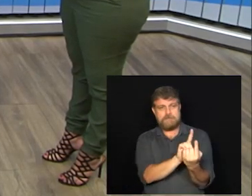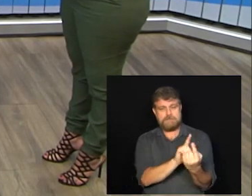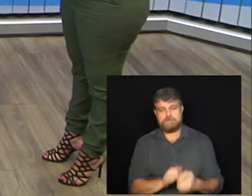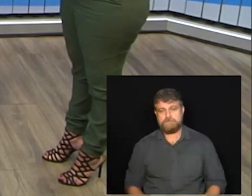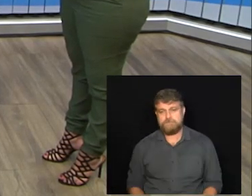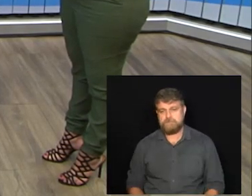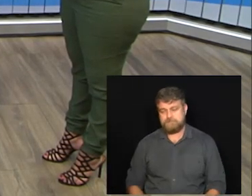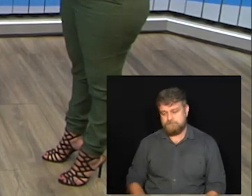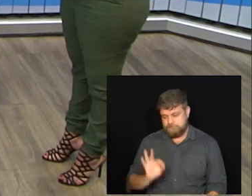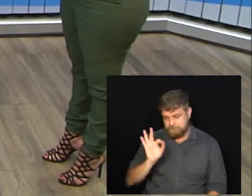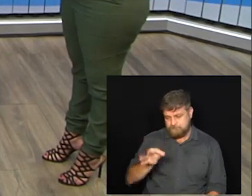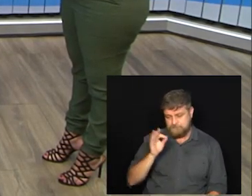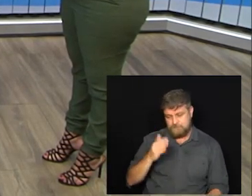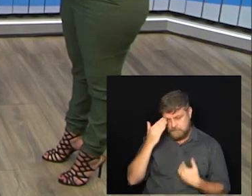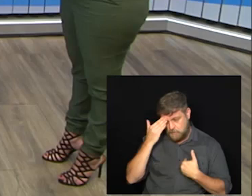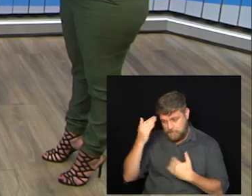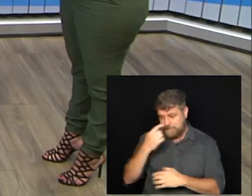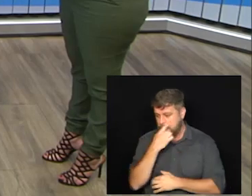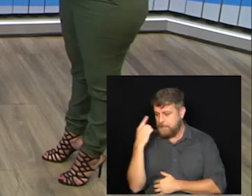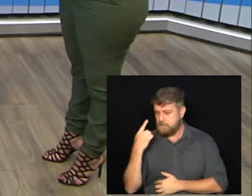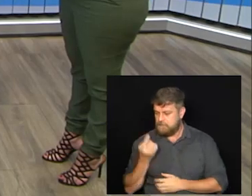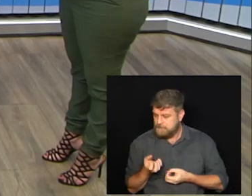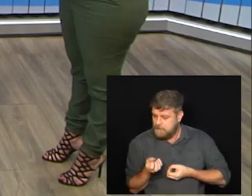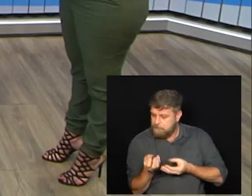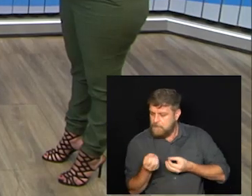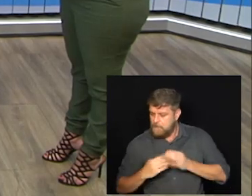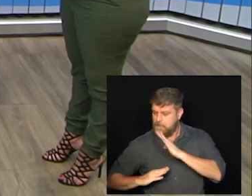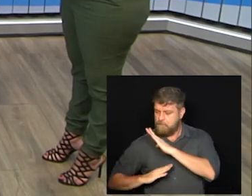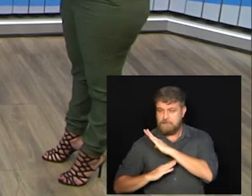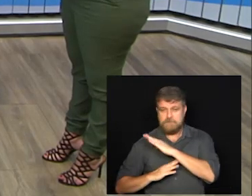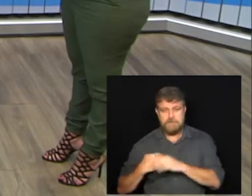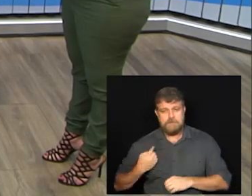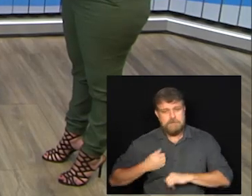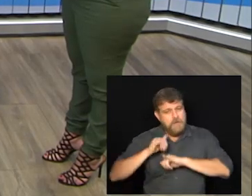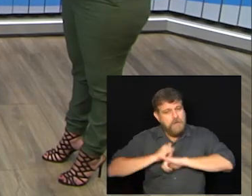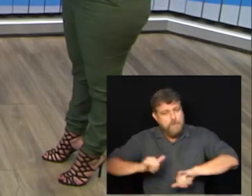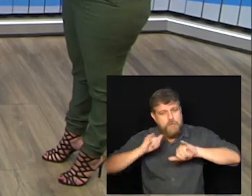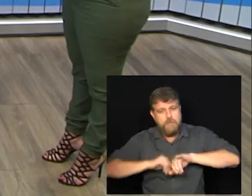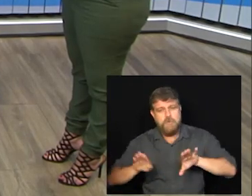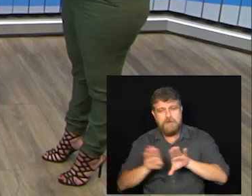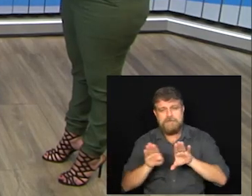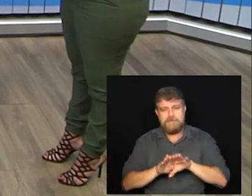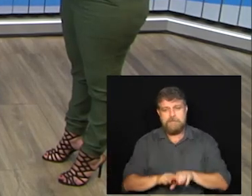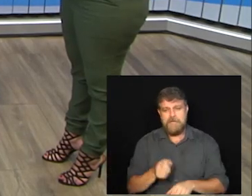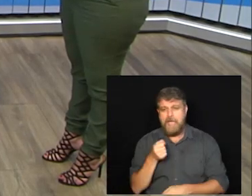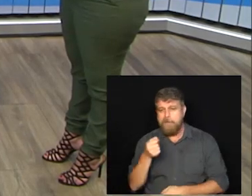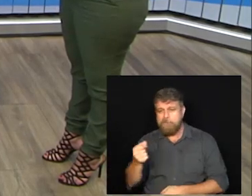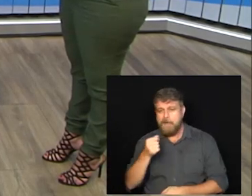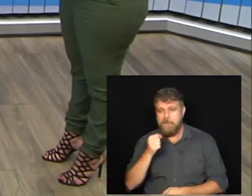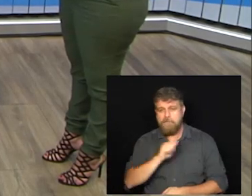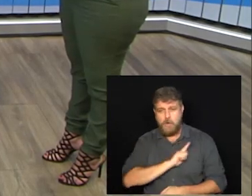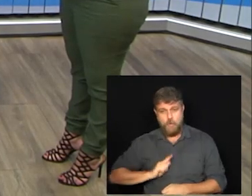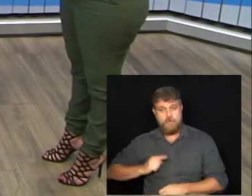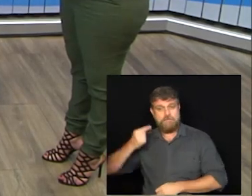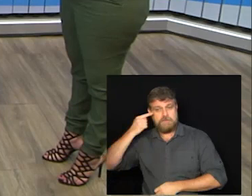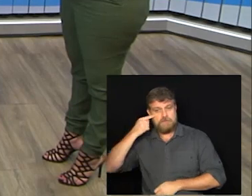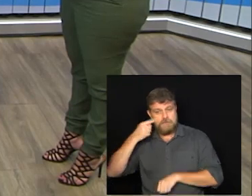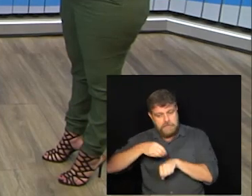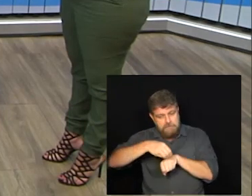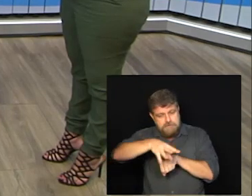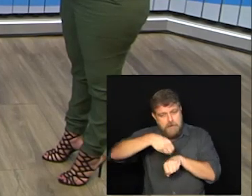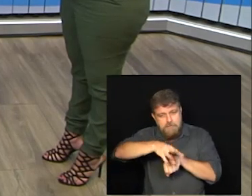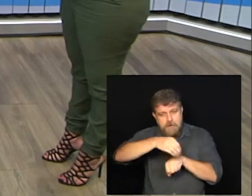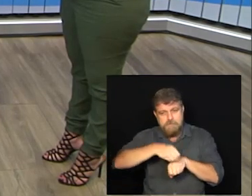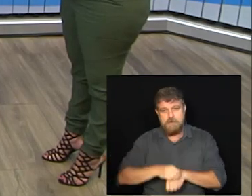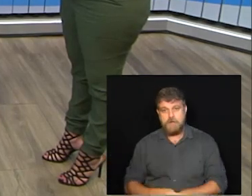Tá certo, Mina Abreu, muito obrigado pelas notícias do Legislativo. Repercutimos também a entrevista coletiva do governador. Até amanhã.